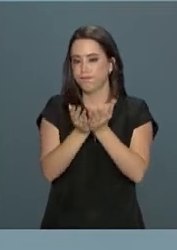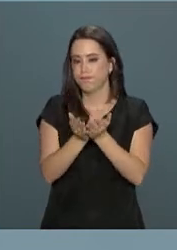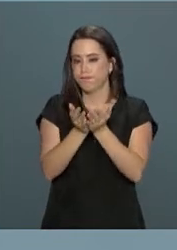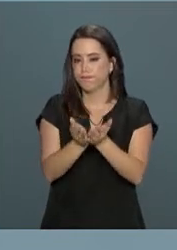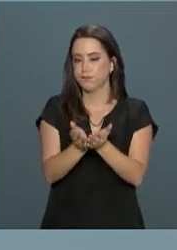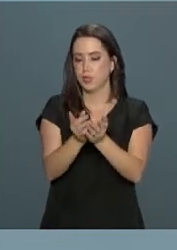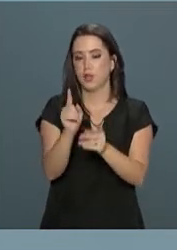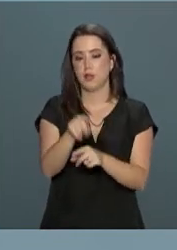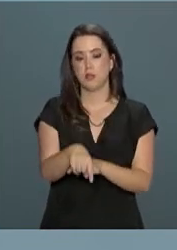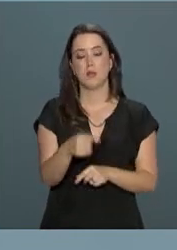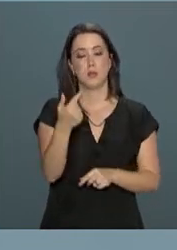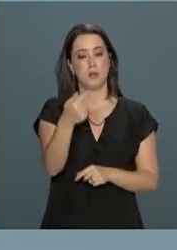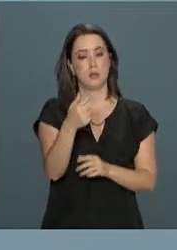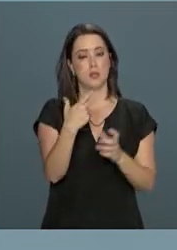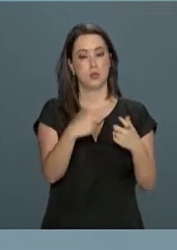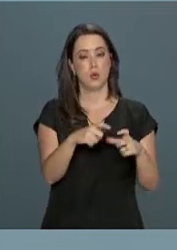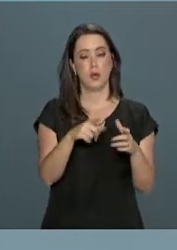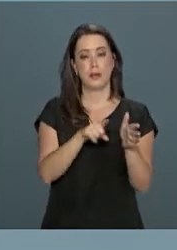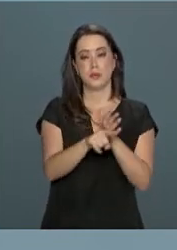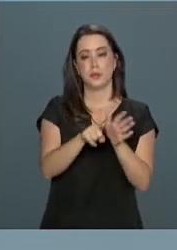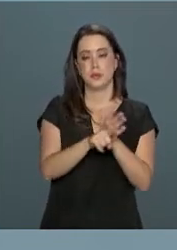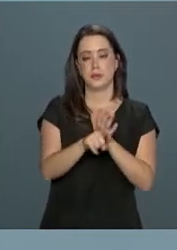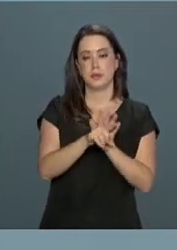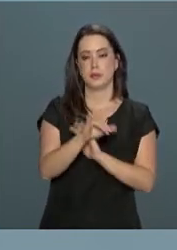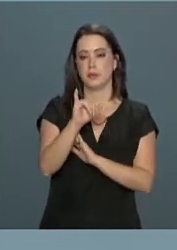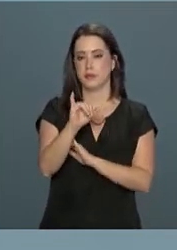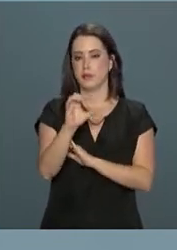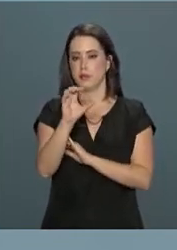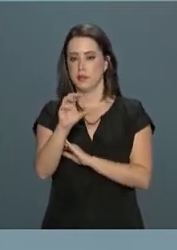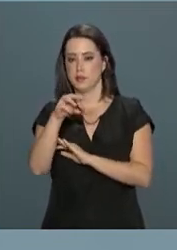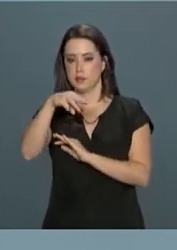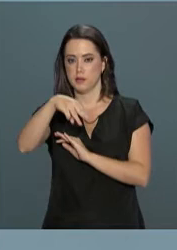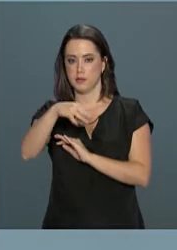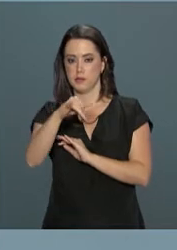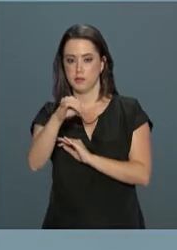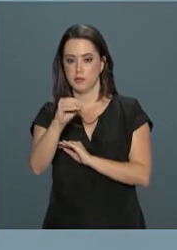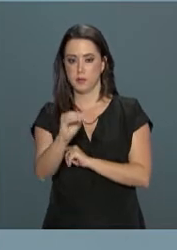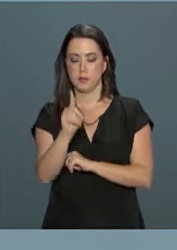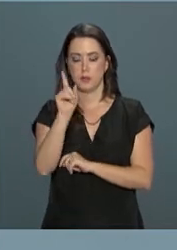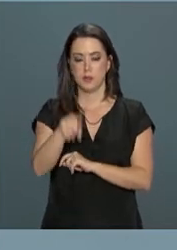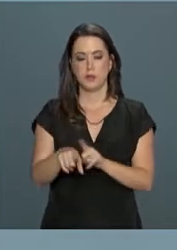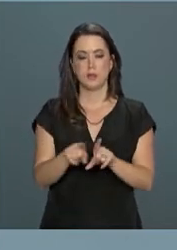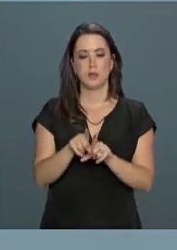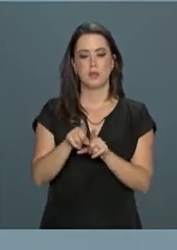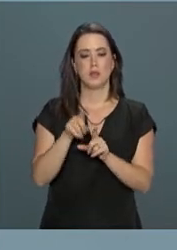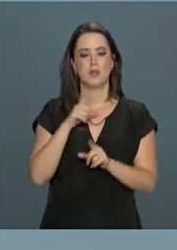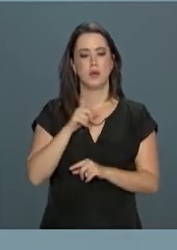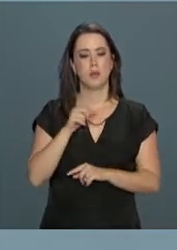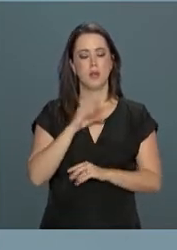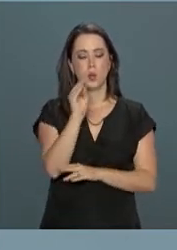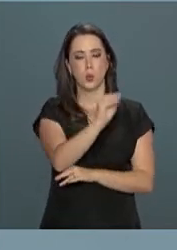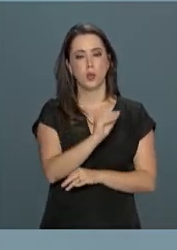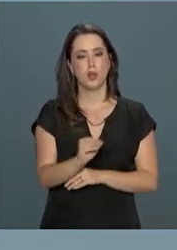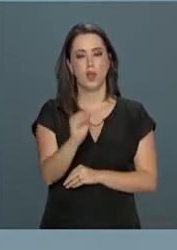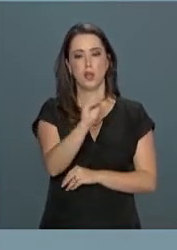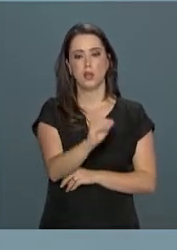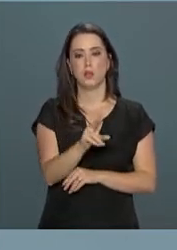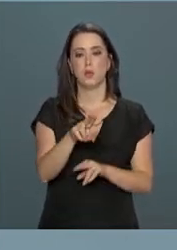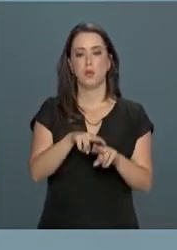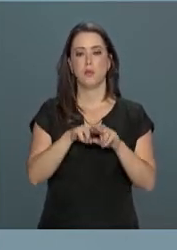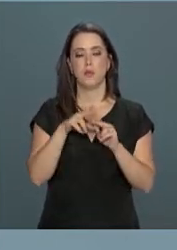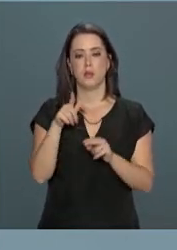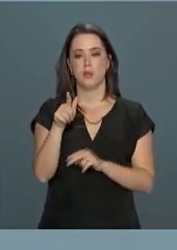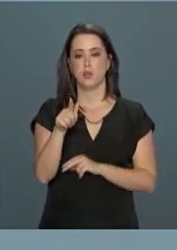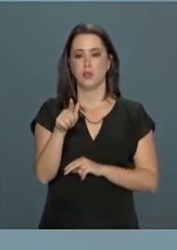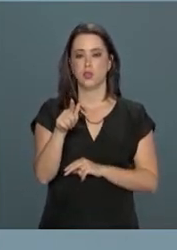do ICMBio, o Instituto Chico Mendes de Conservação da Biodiversidade, que também são assistidas pelo